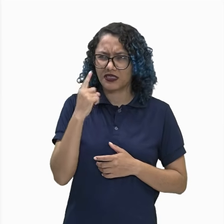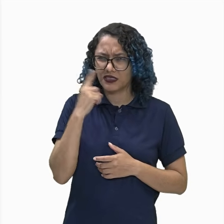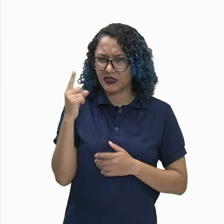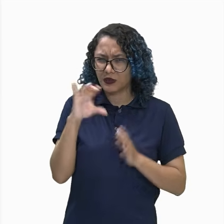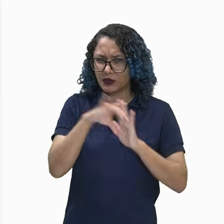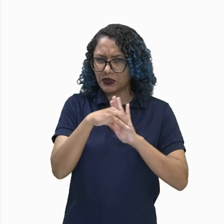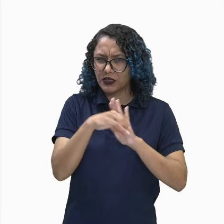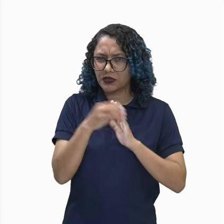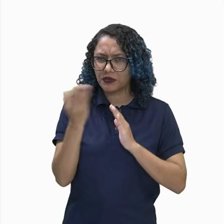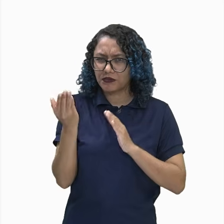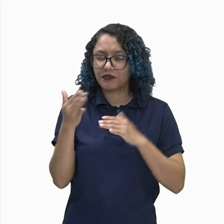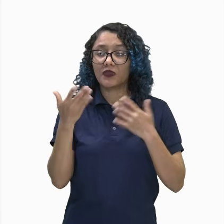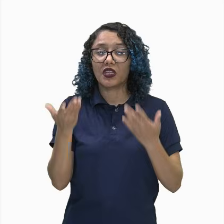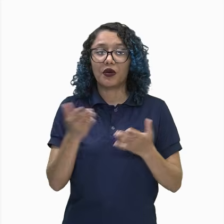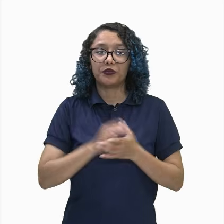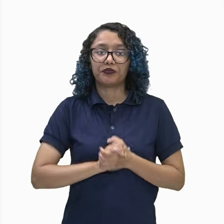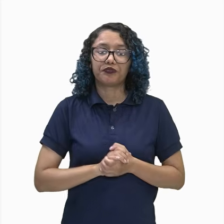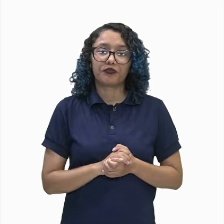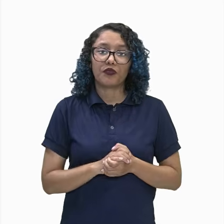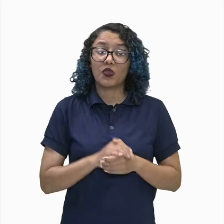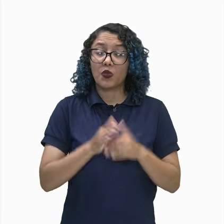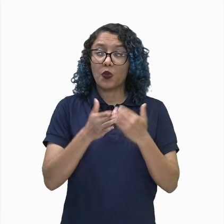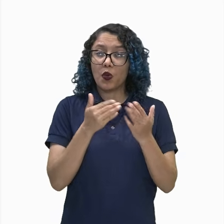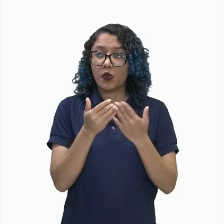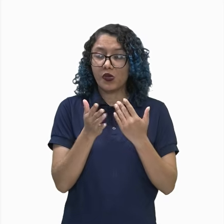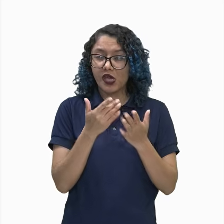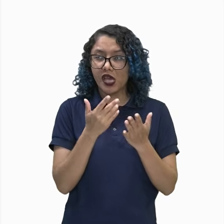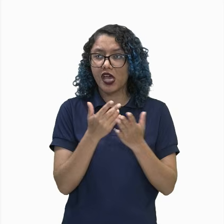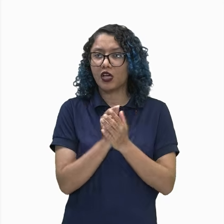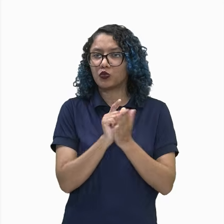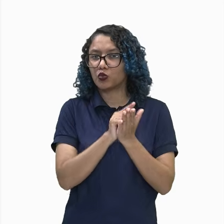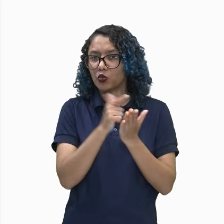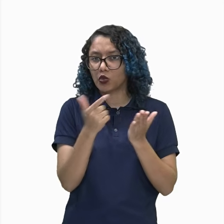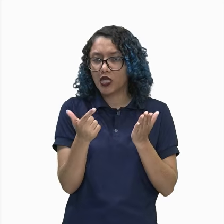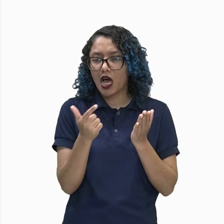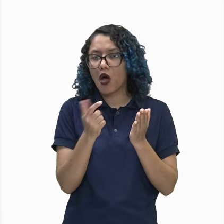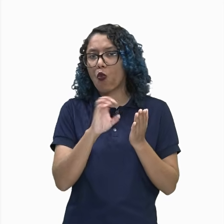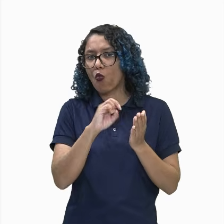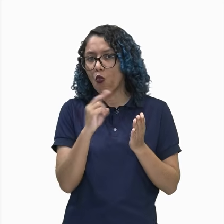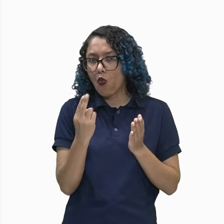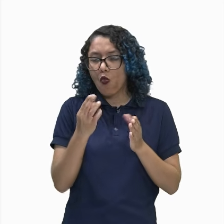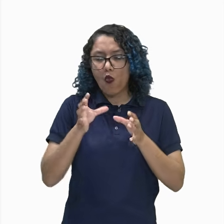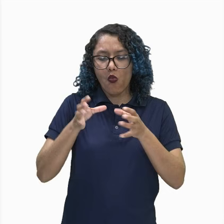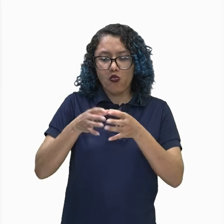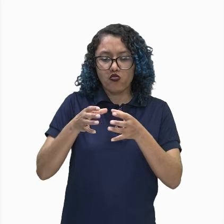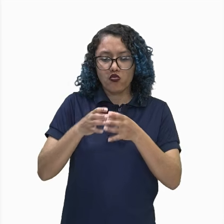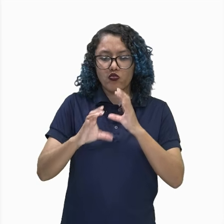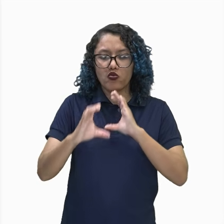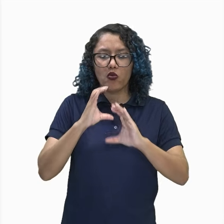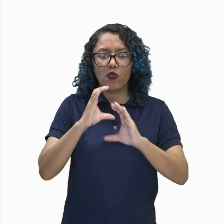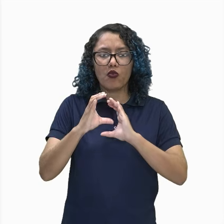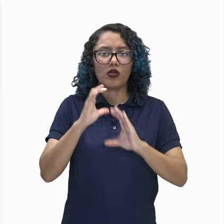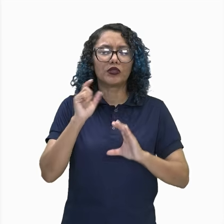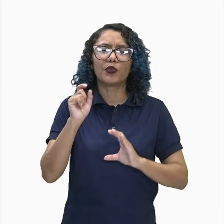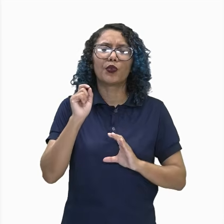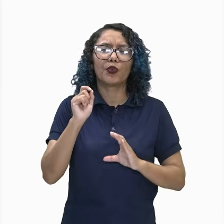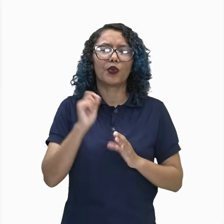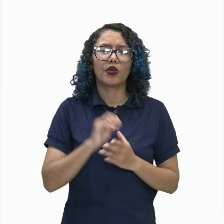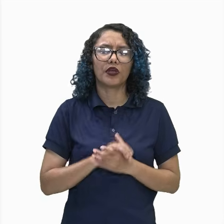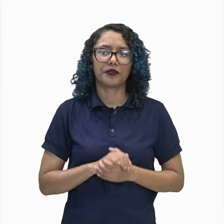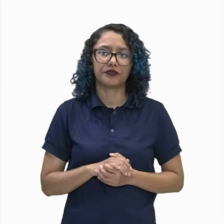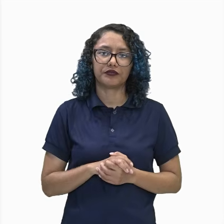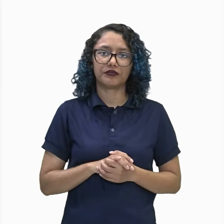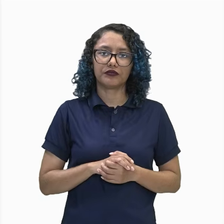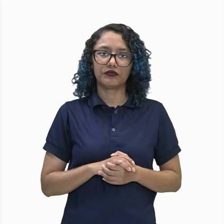gente, qualquer jornal, qualquer grupo de comunicação, ele vai ter